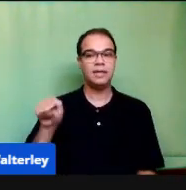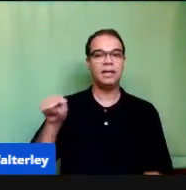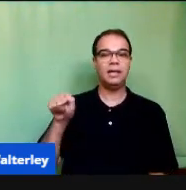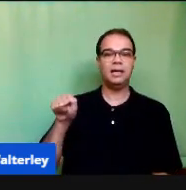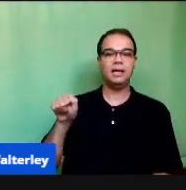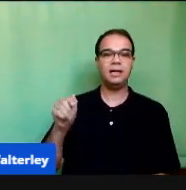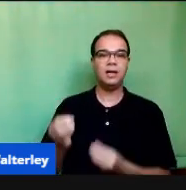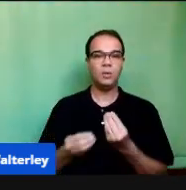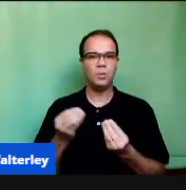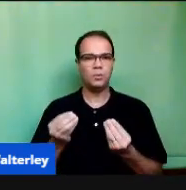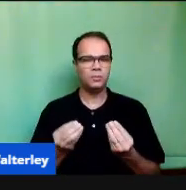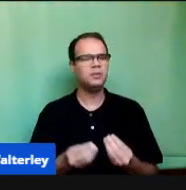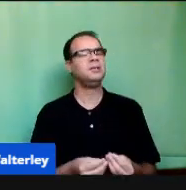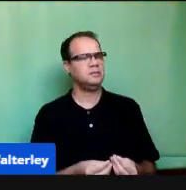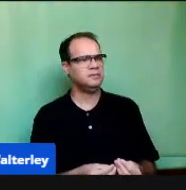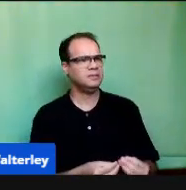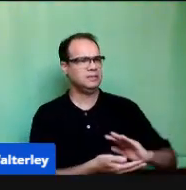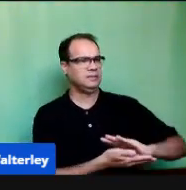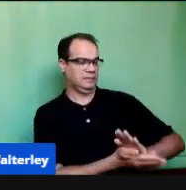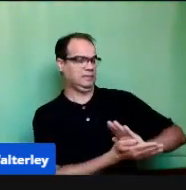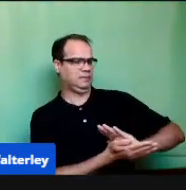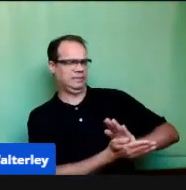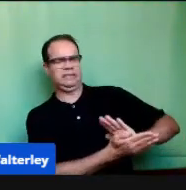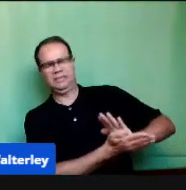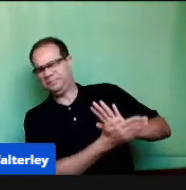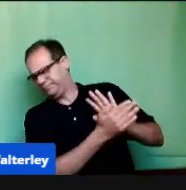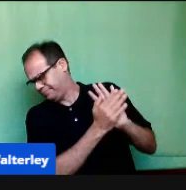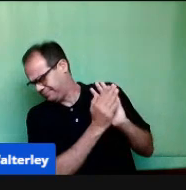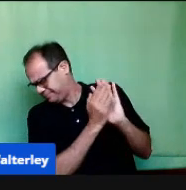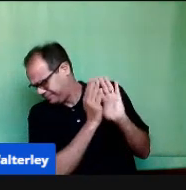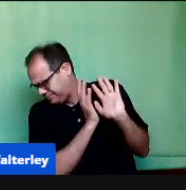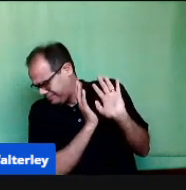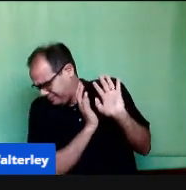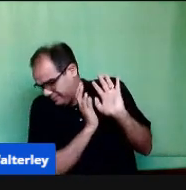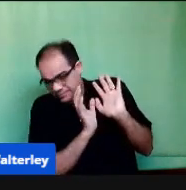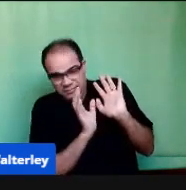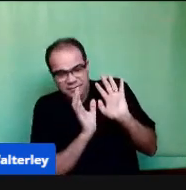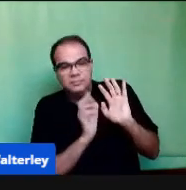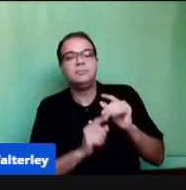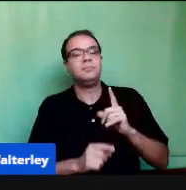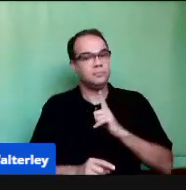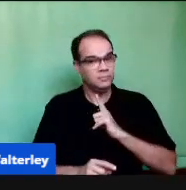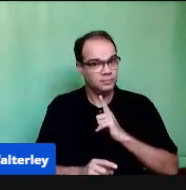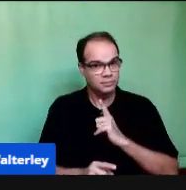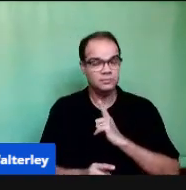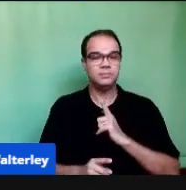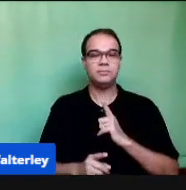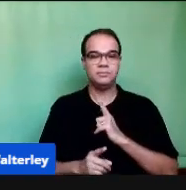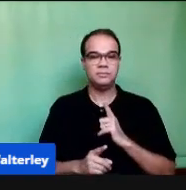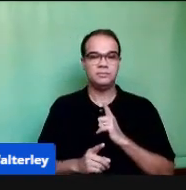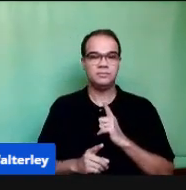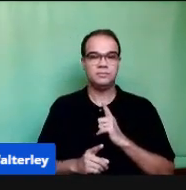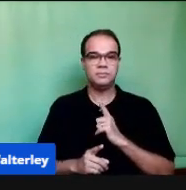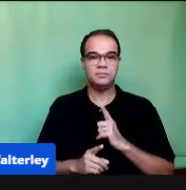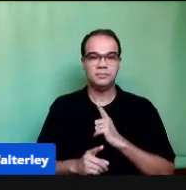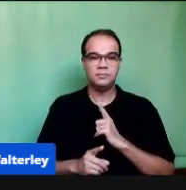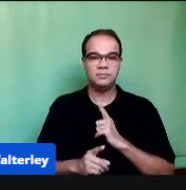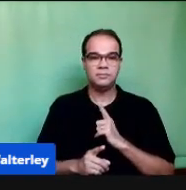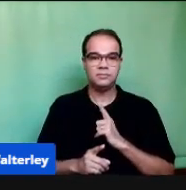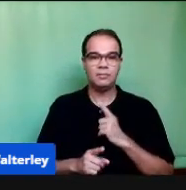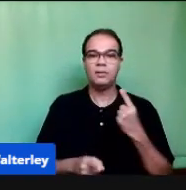e preconceito ela tem várias gradações, várias formas de acontecerem, em razão apenas da minha